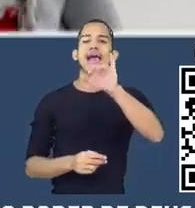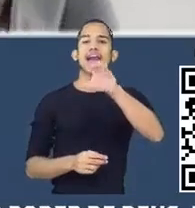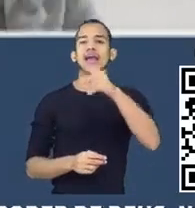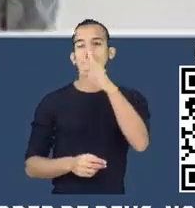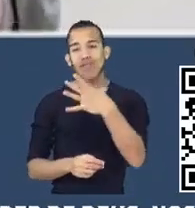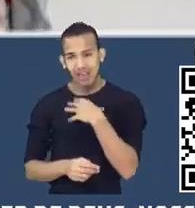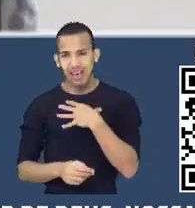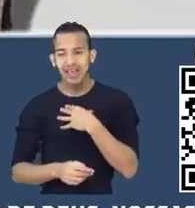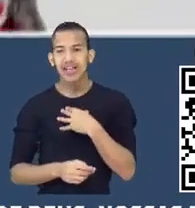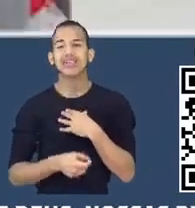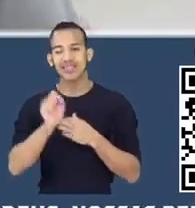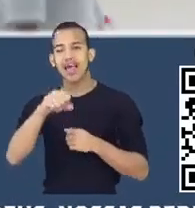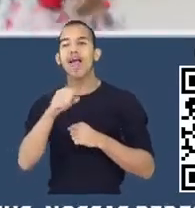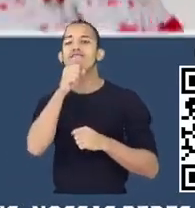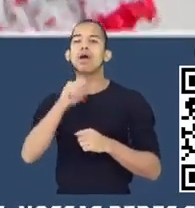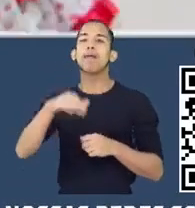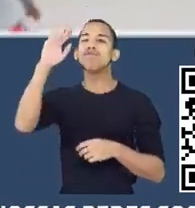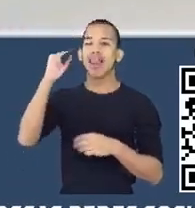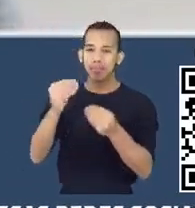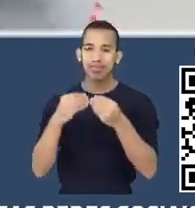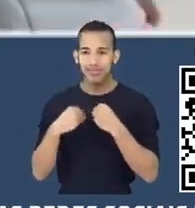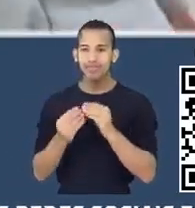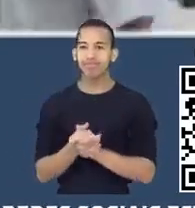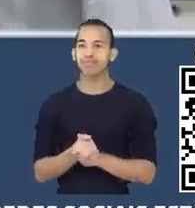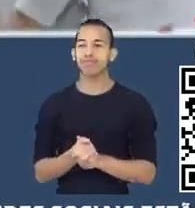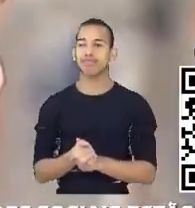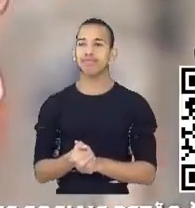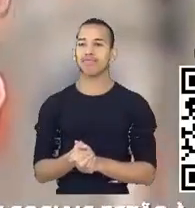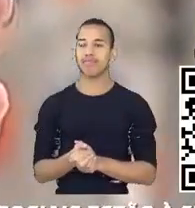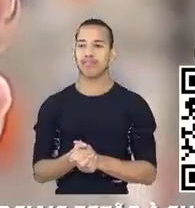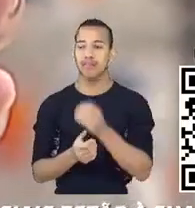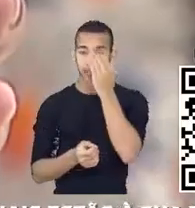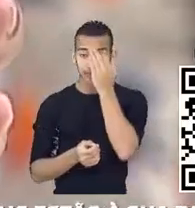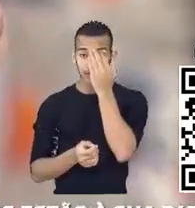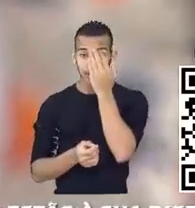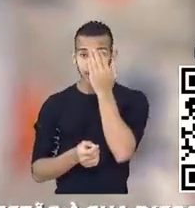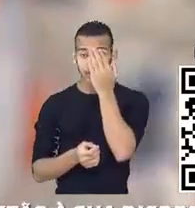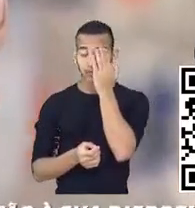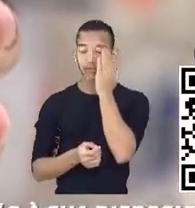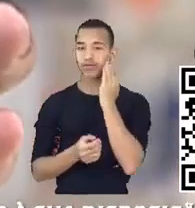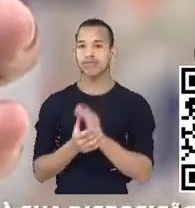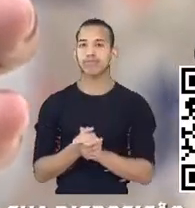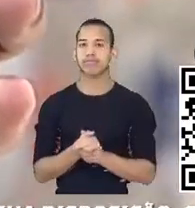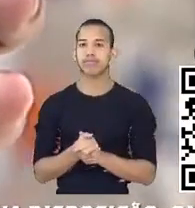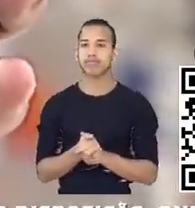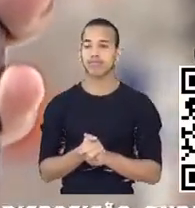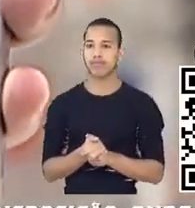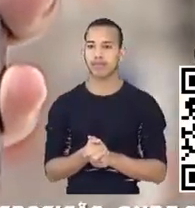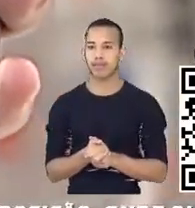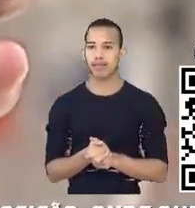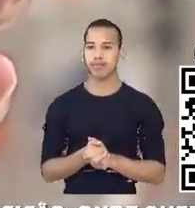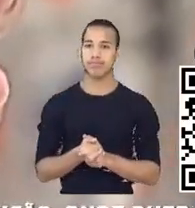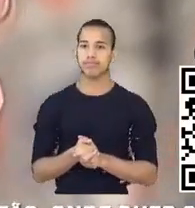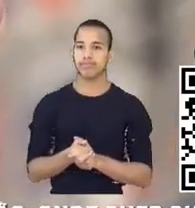Minha filha, mais velha. Põe o vídeo da Érica aí, vai, filha. Agora o senhor tem que comprar não tem, uma. Não. Tem? Não tem. Tem, não, mas não tem jeito,